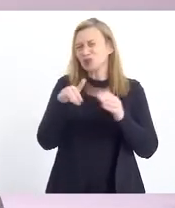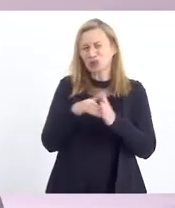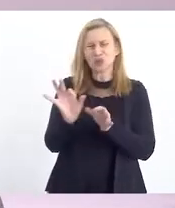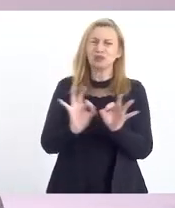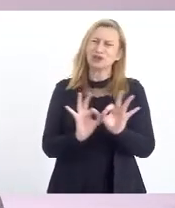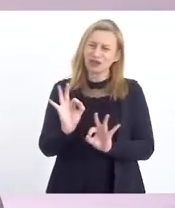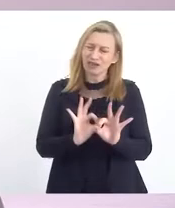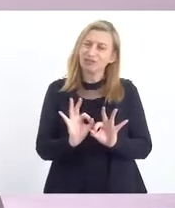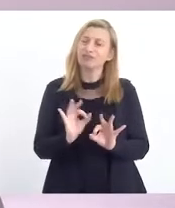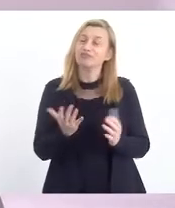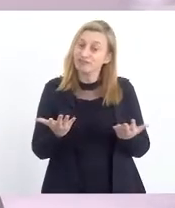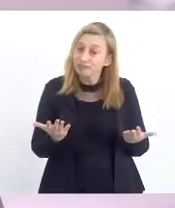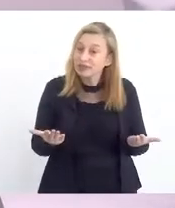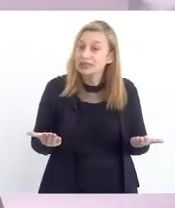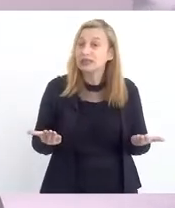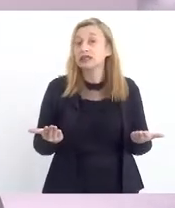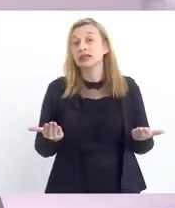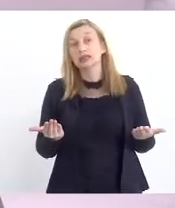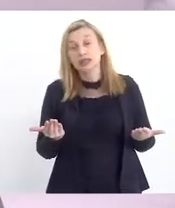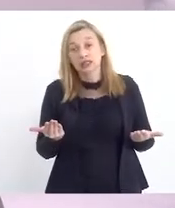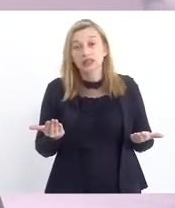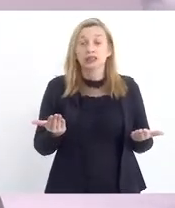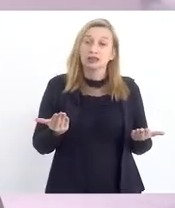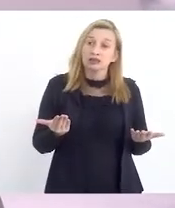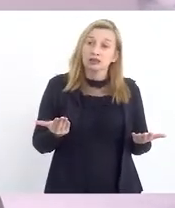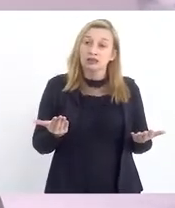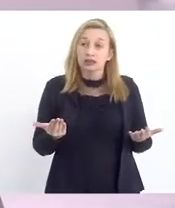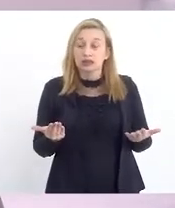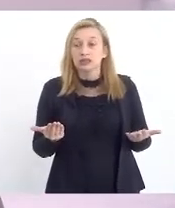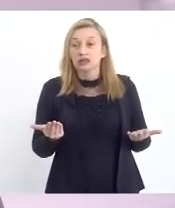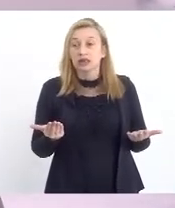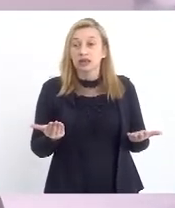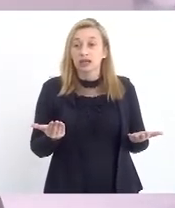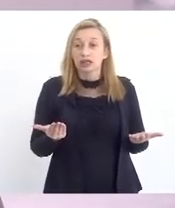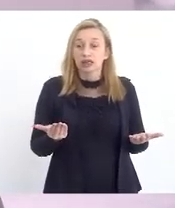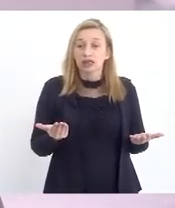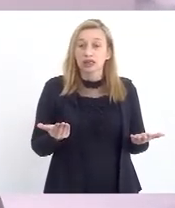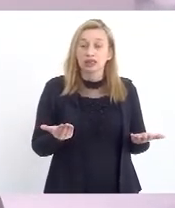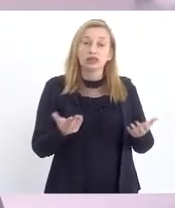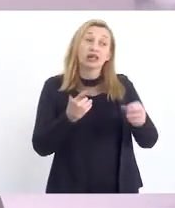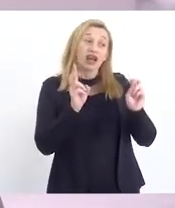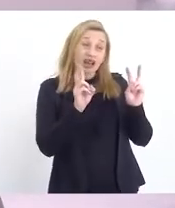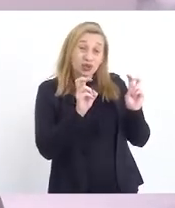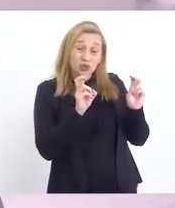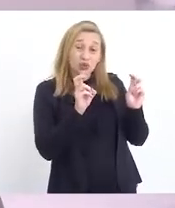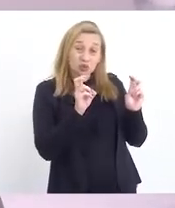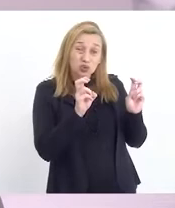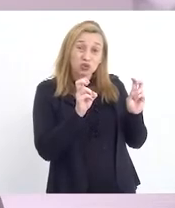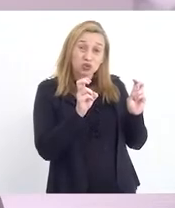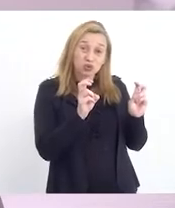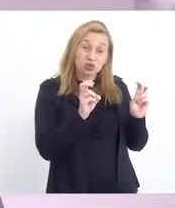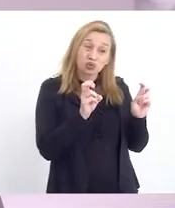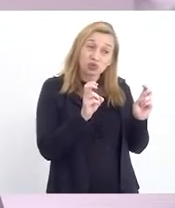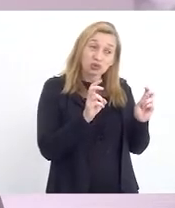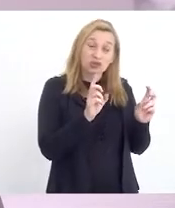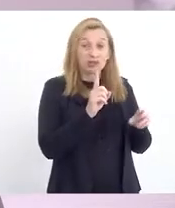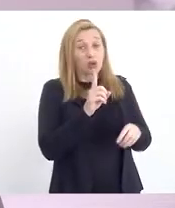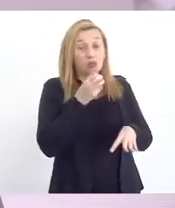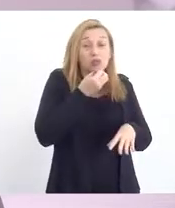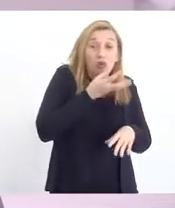é, tem aspectos que são questionados, há controvérsia, não há